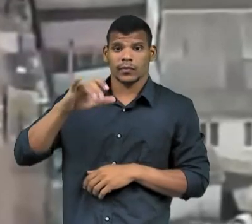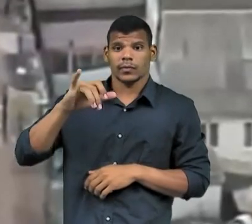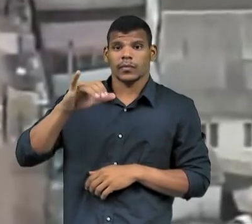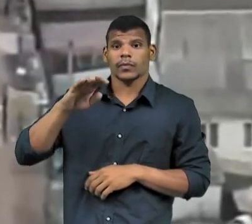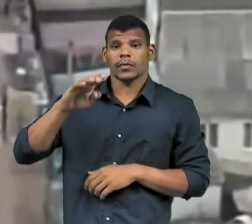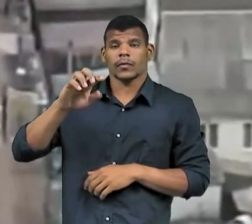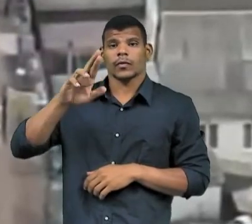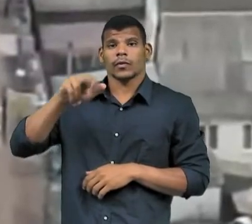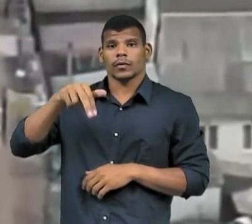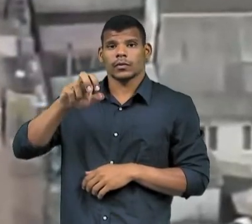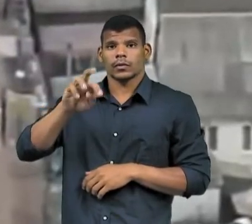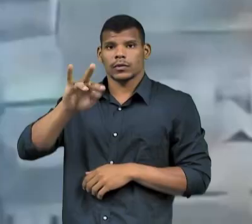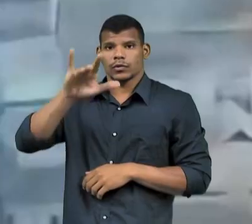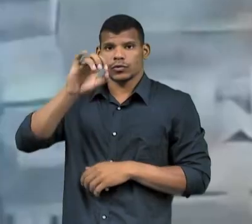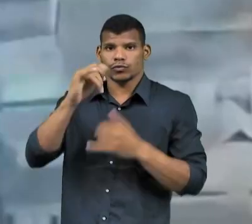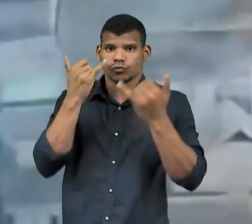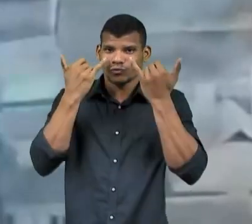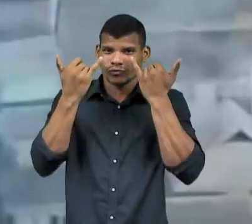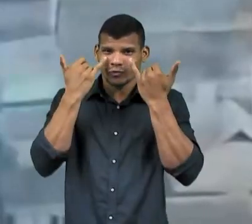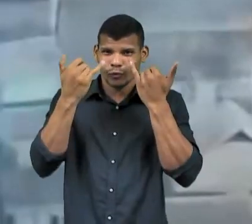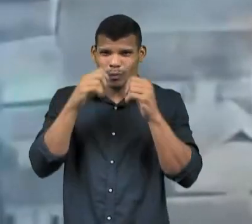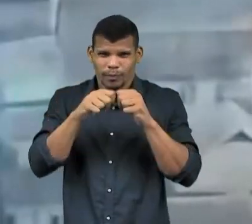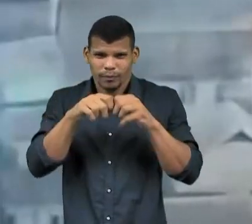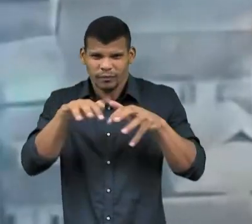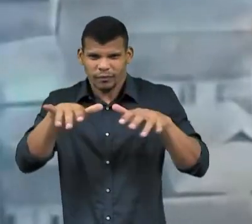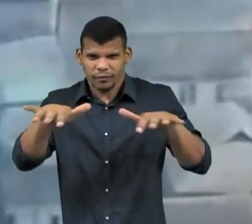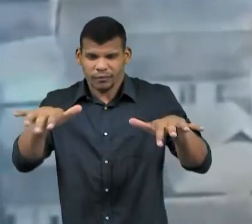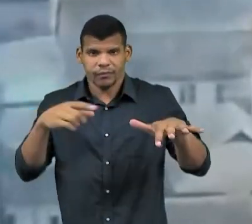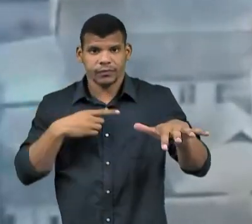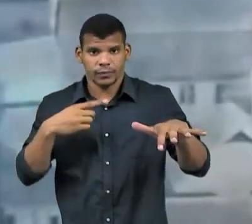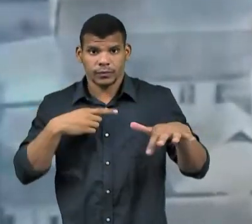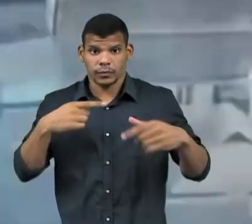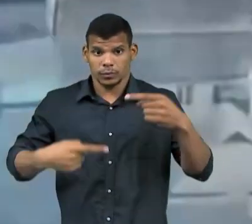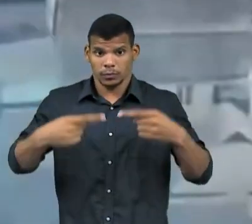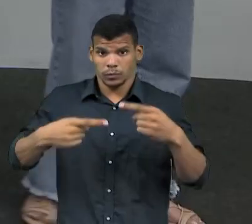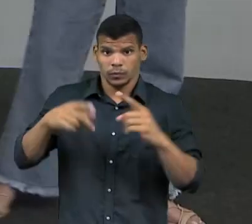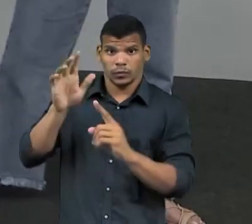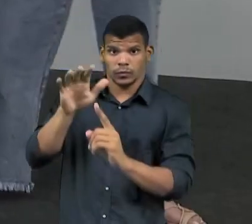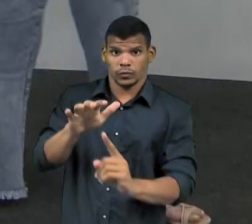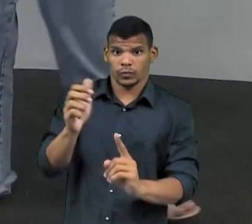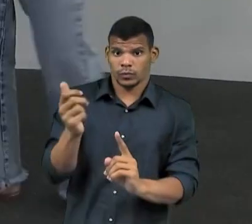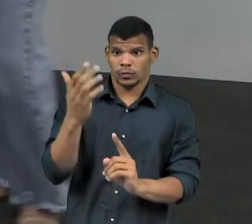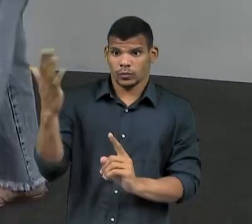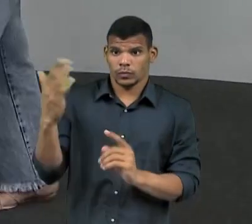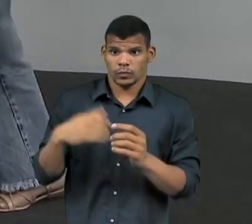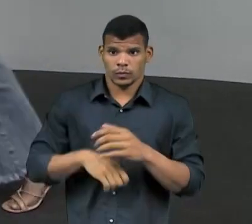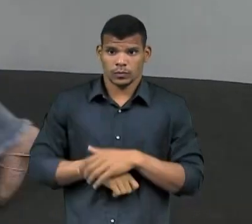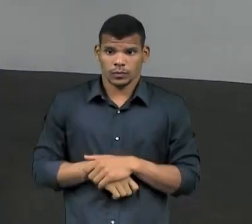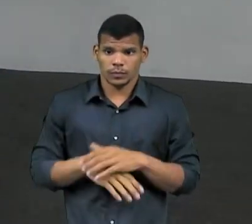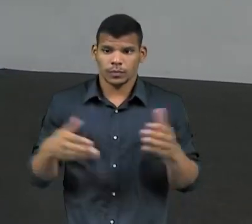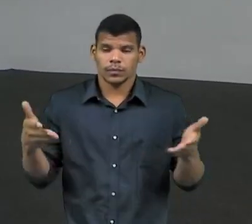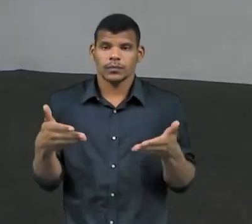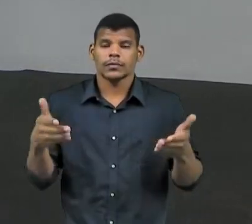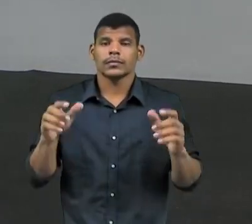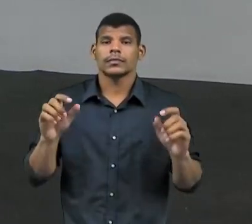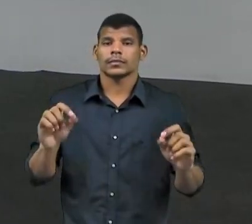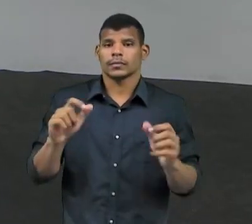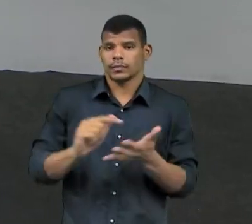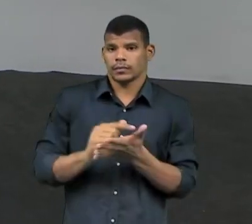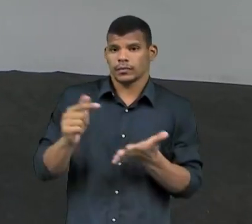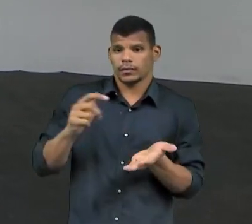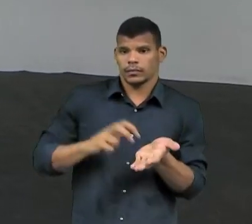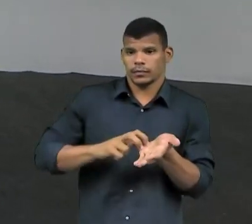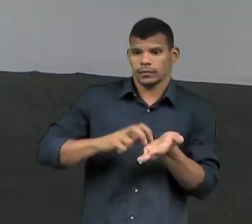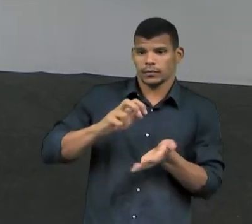da desinformação e da intervenção política externa. É agora no Jornal Primeiro Expediente